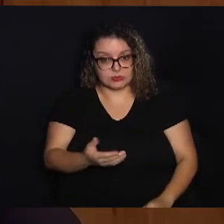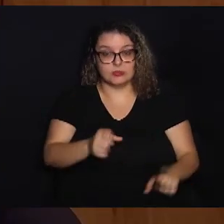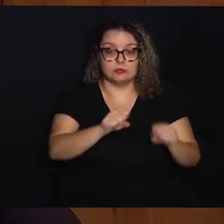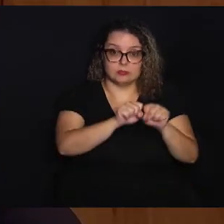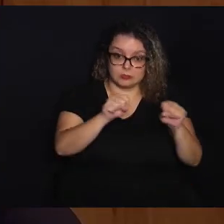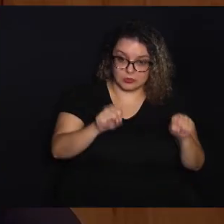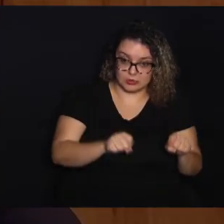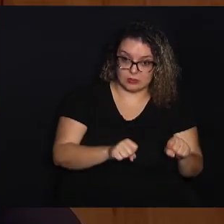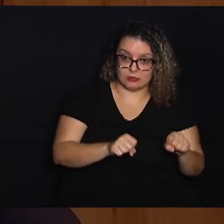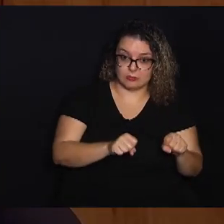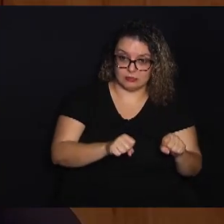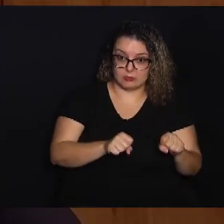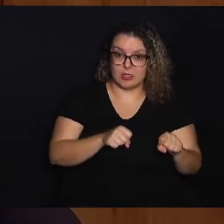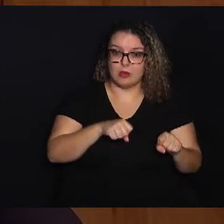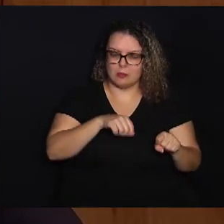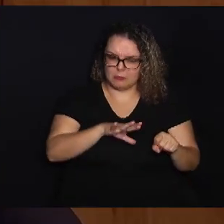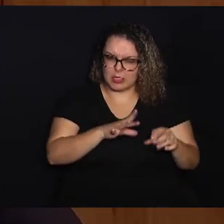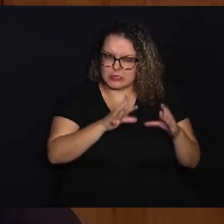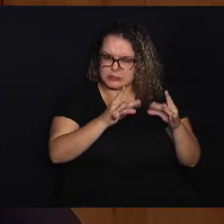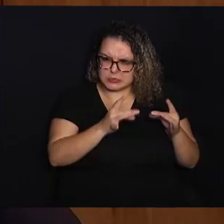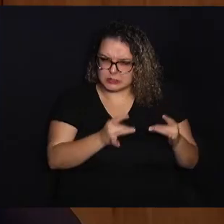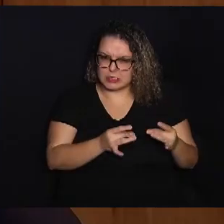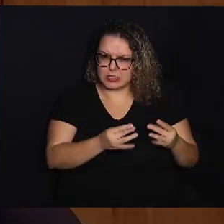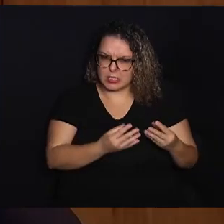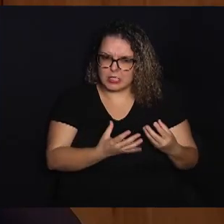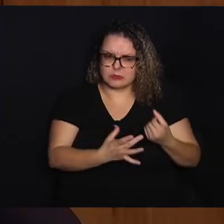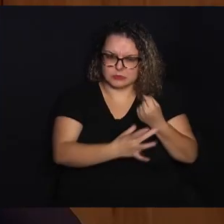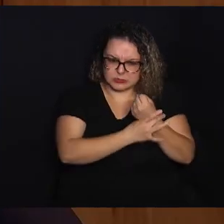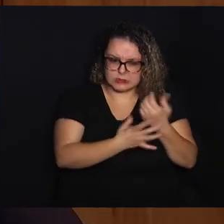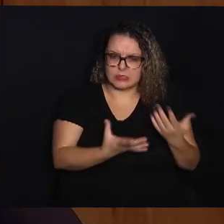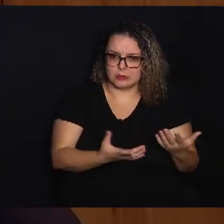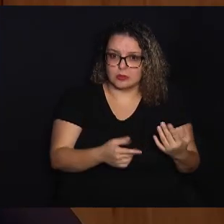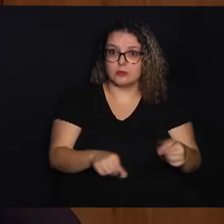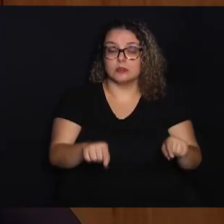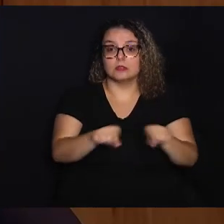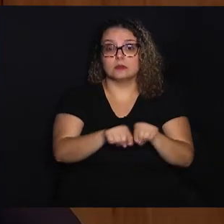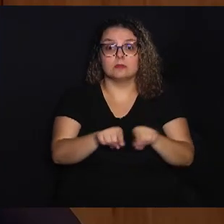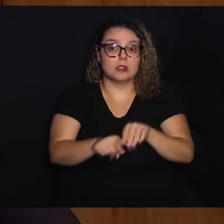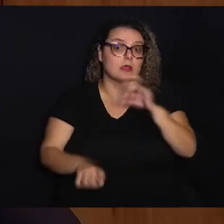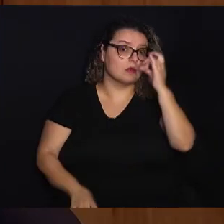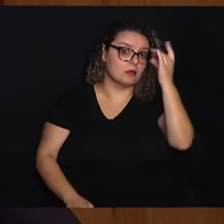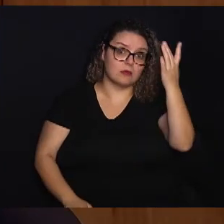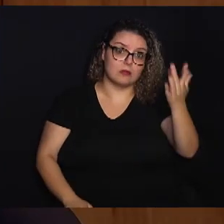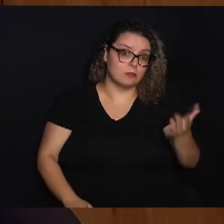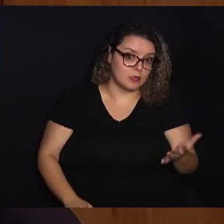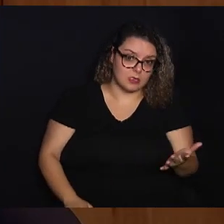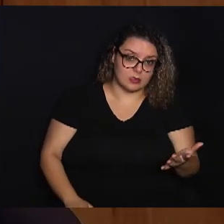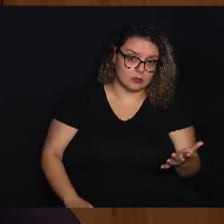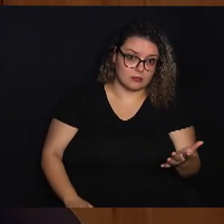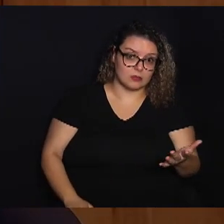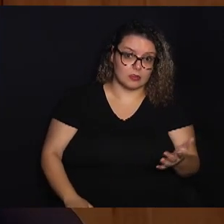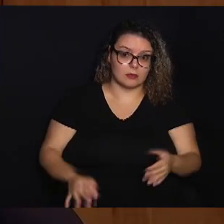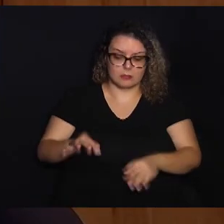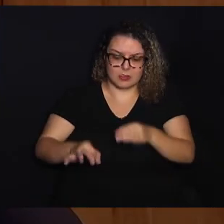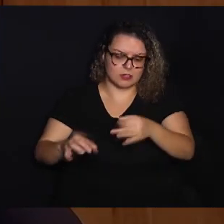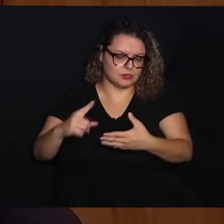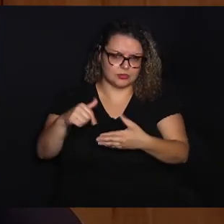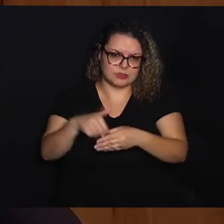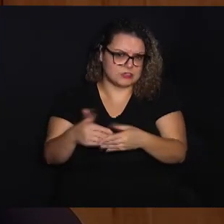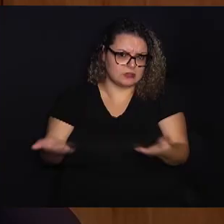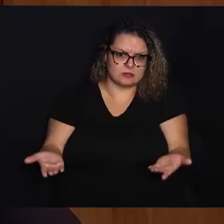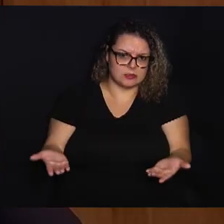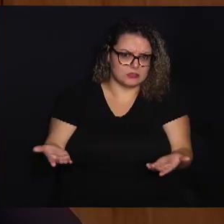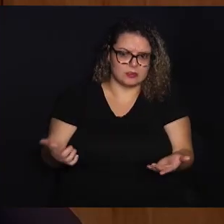sido mais bem aprimorado, também a facilidade para a Justiça Eleitoral. Nós